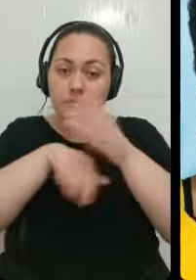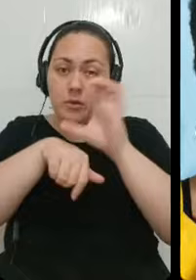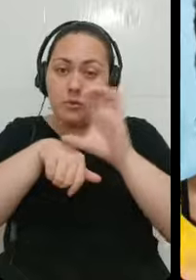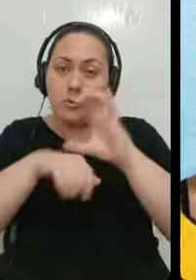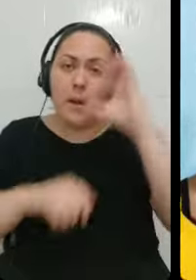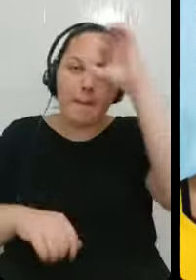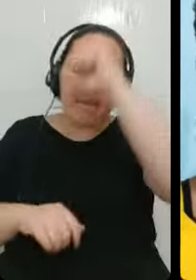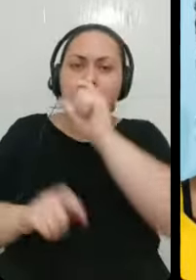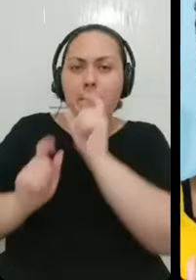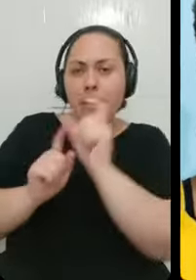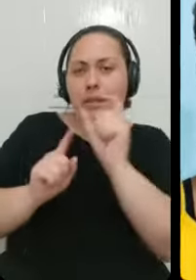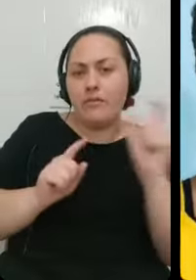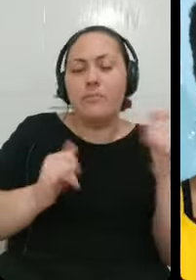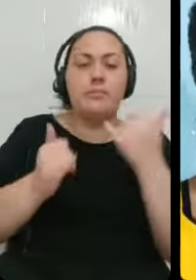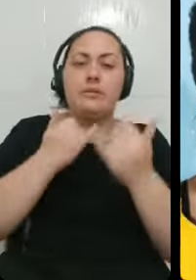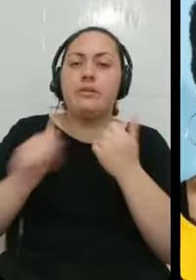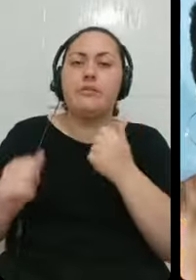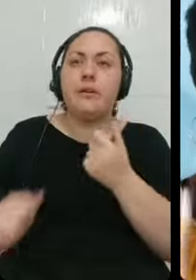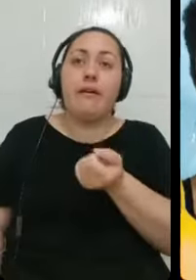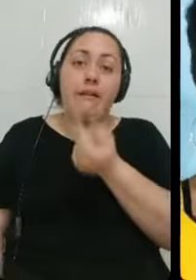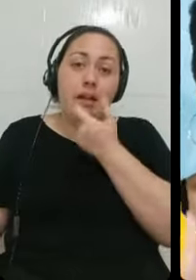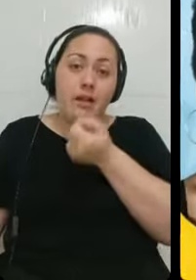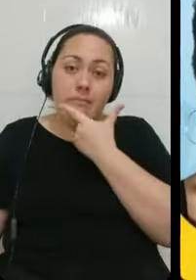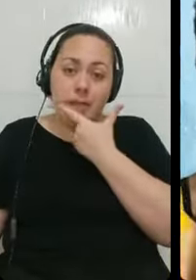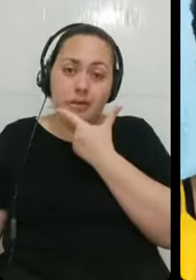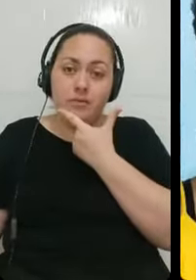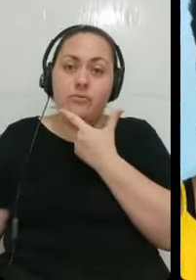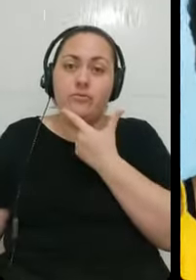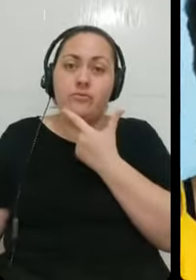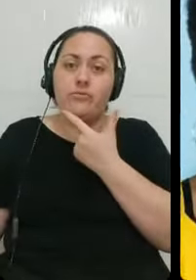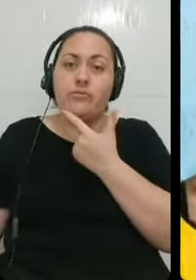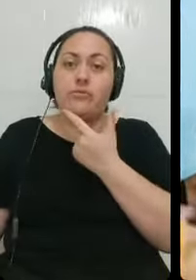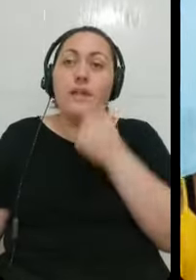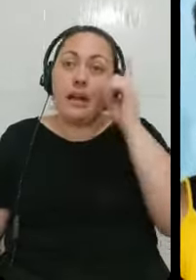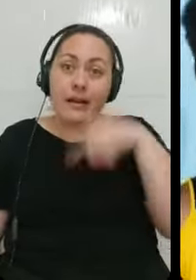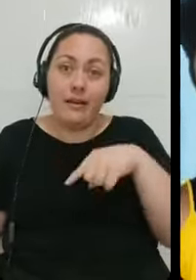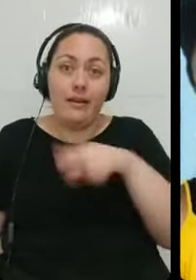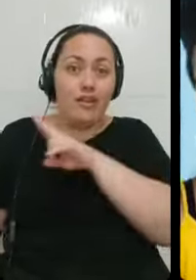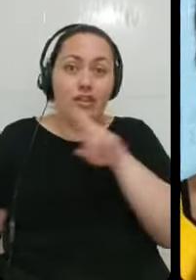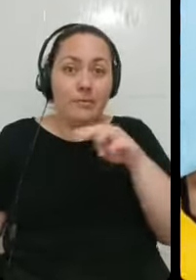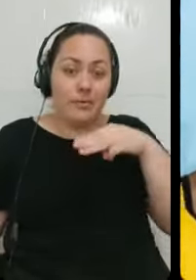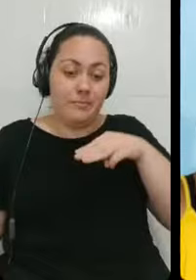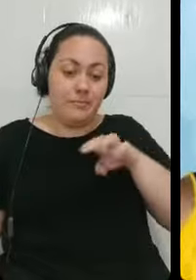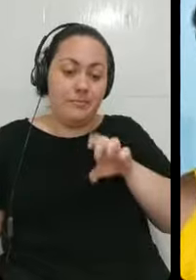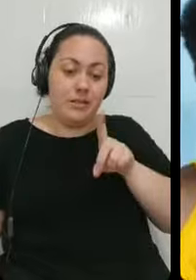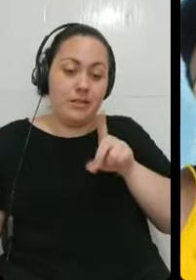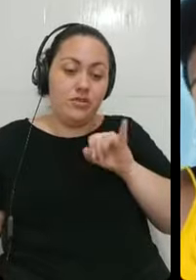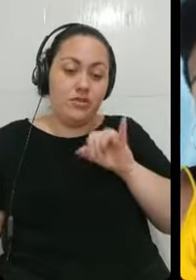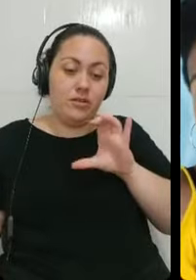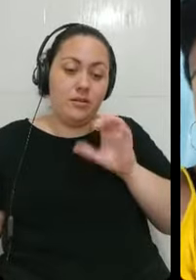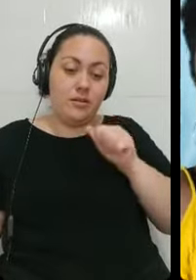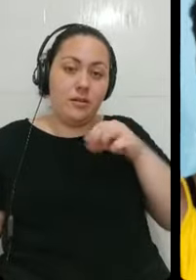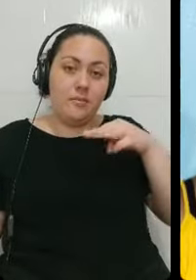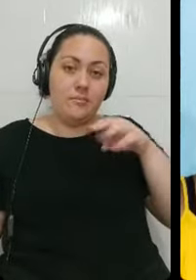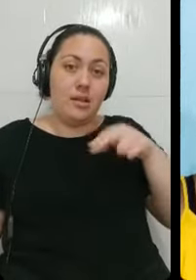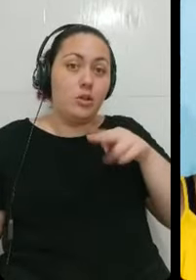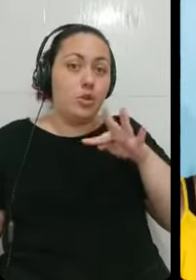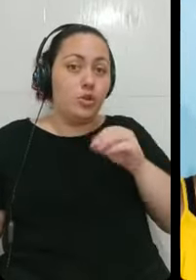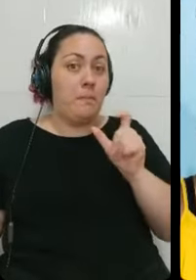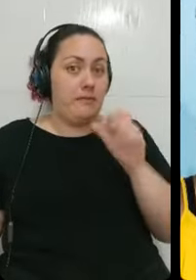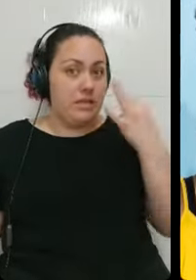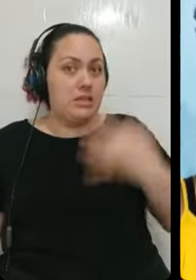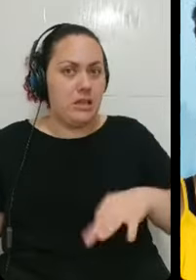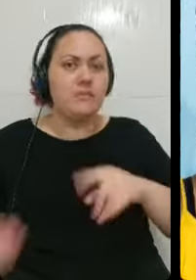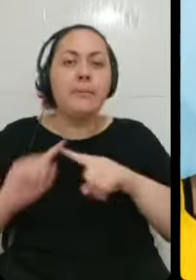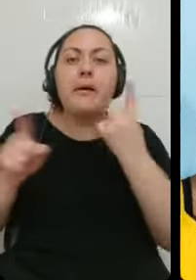tipo, não chamar mais remédio de medicamento, não chamar mais medicamento de remédio, e as pessoas chamam de remédio e tu já se habitua a chamar de medicamento.